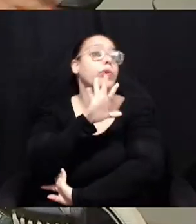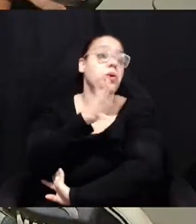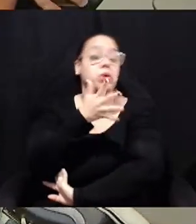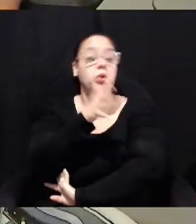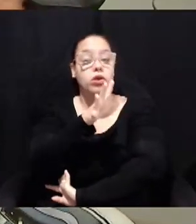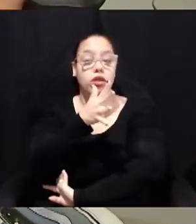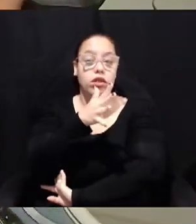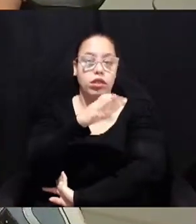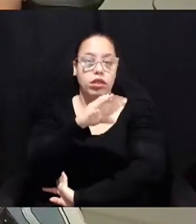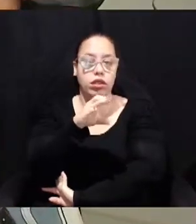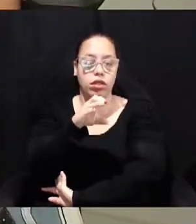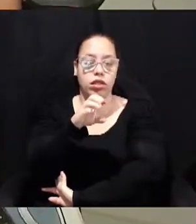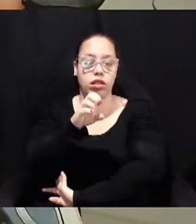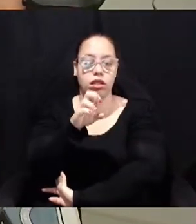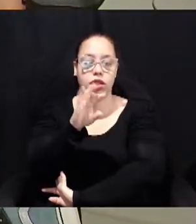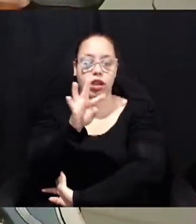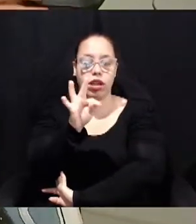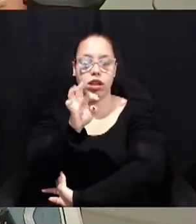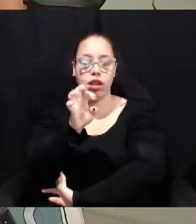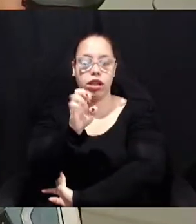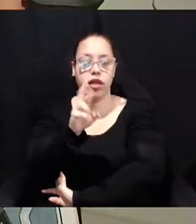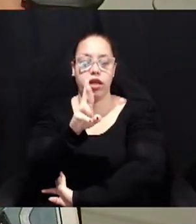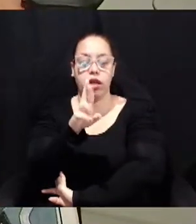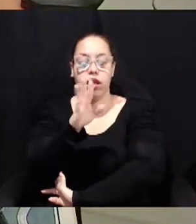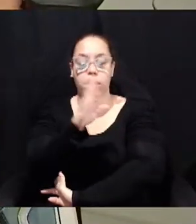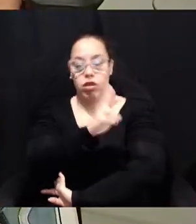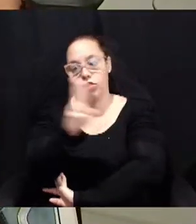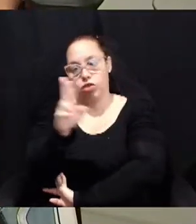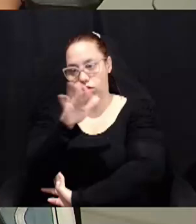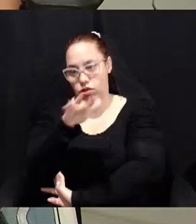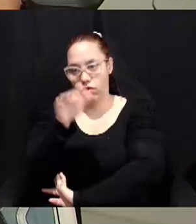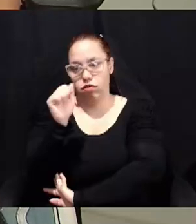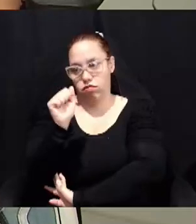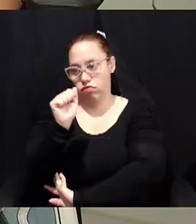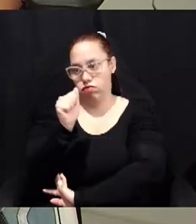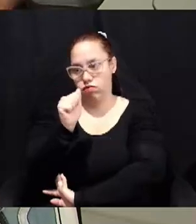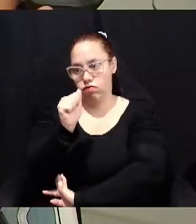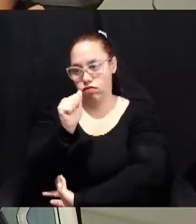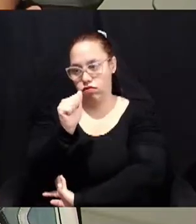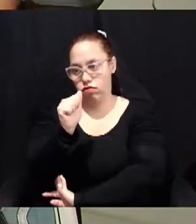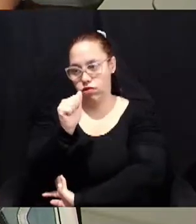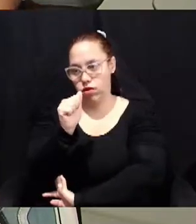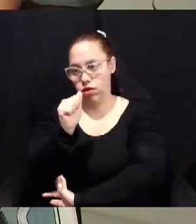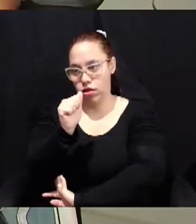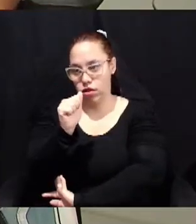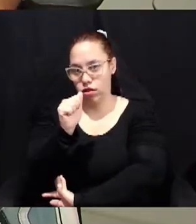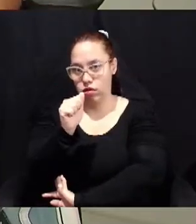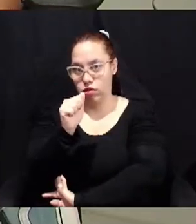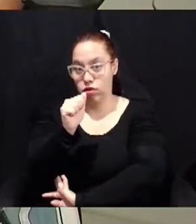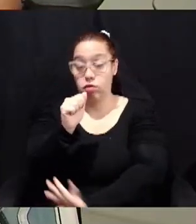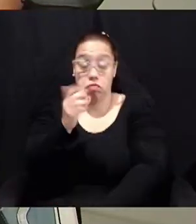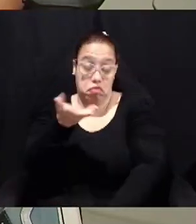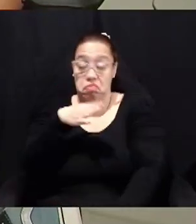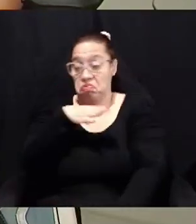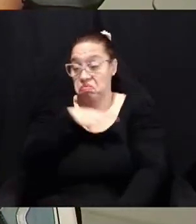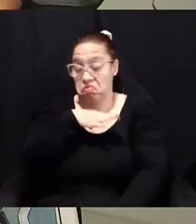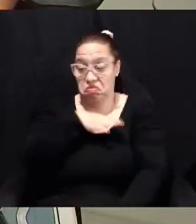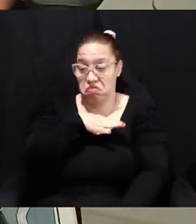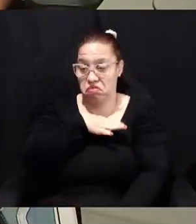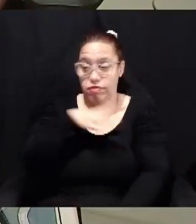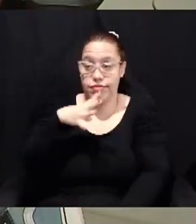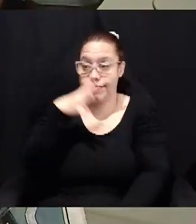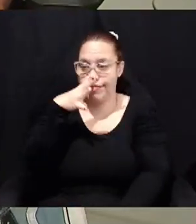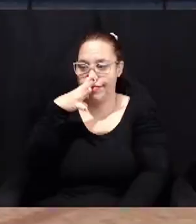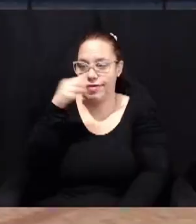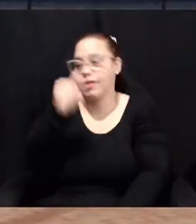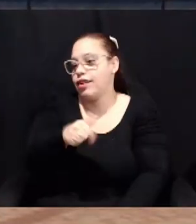cidade. Mas toda a ideia da cidade é que ela fosse uma cidade que tivesse as coisas de Campinas. Então eu